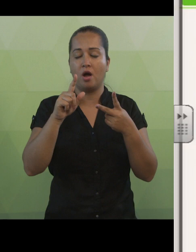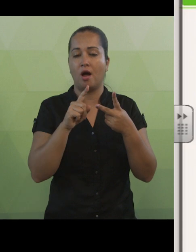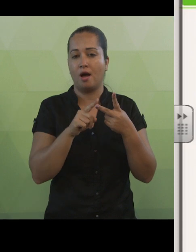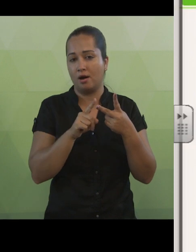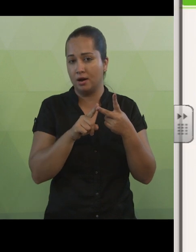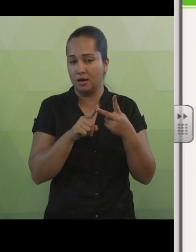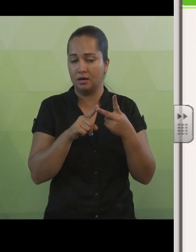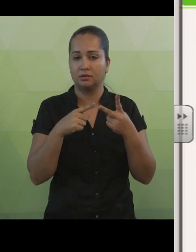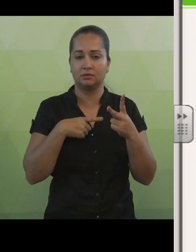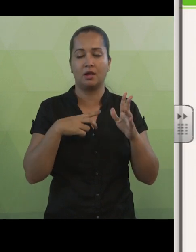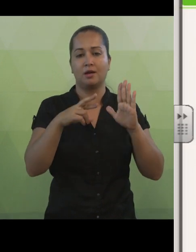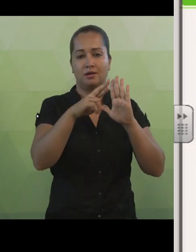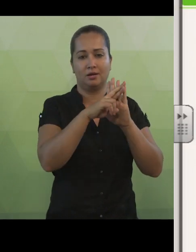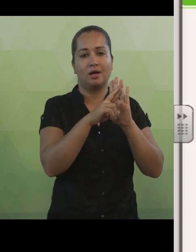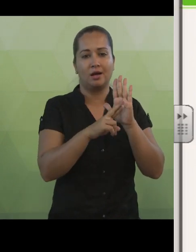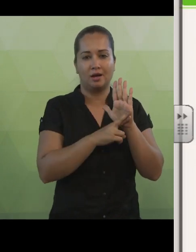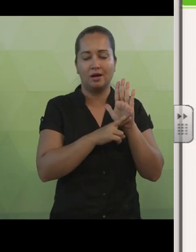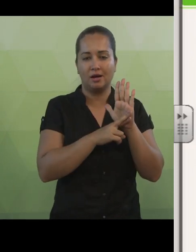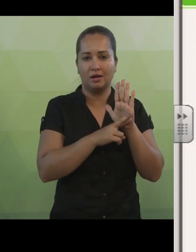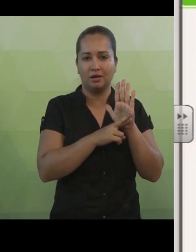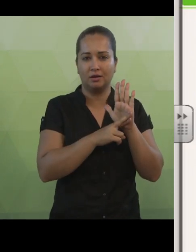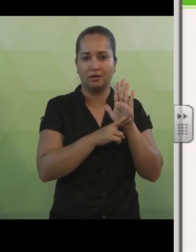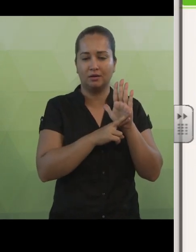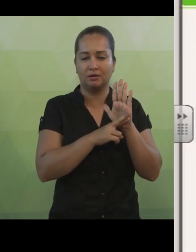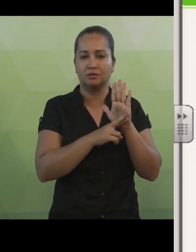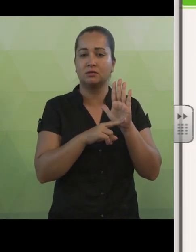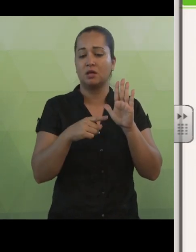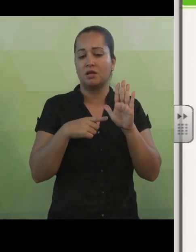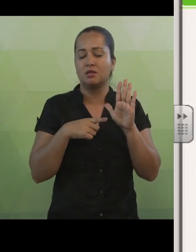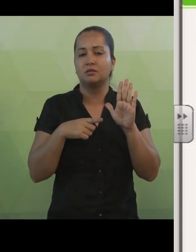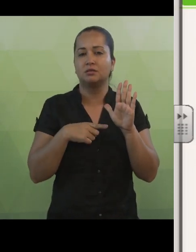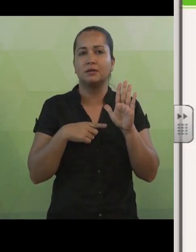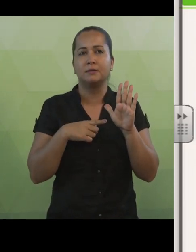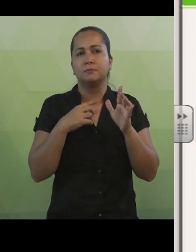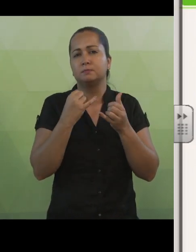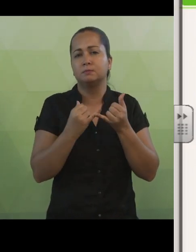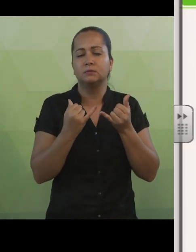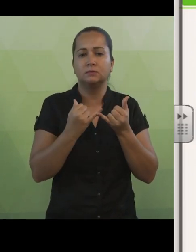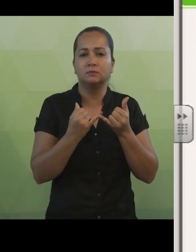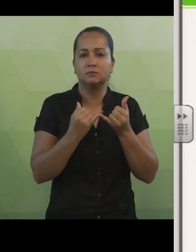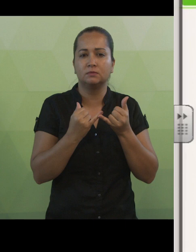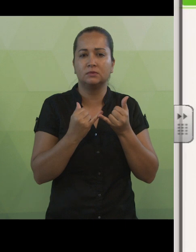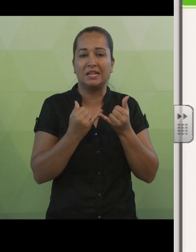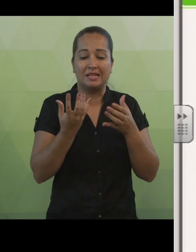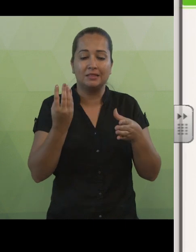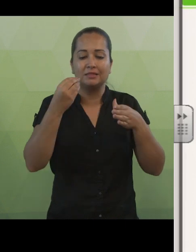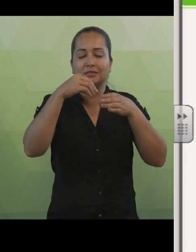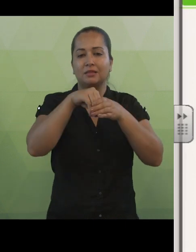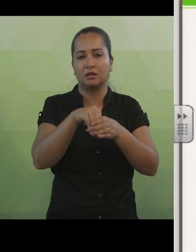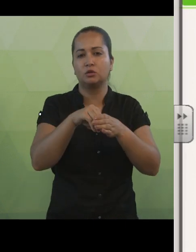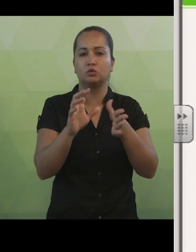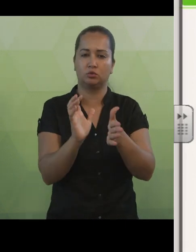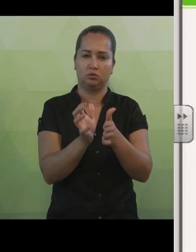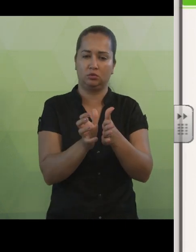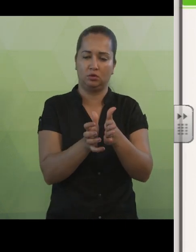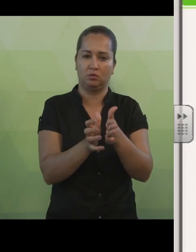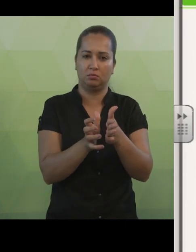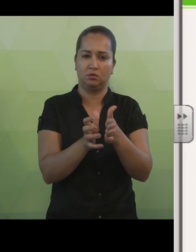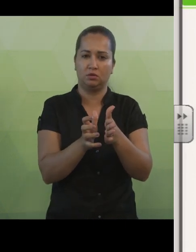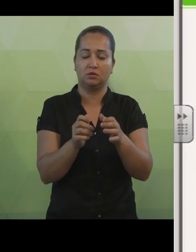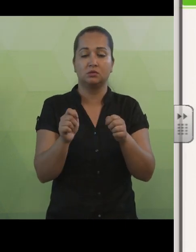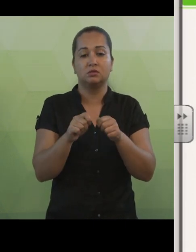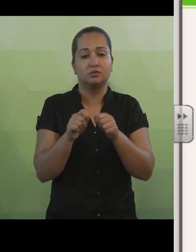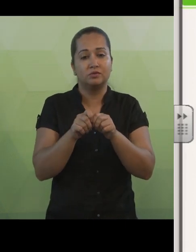restrições semânticas, nós vamos escrever procedimentos, é como se fossem programas dentro do próprio banco de dados, e